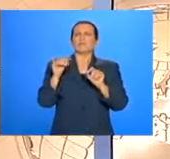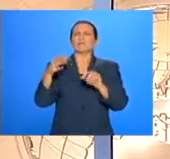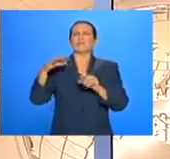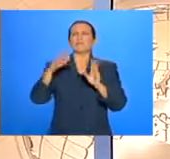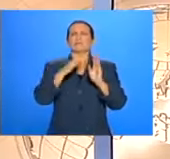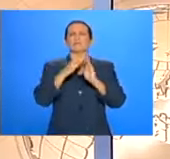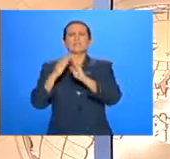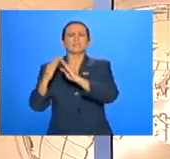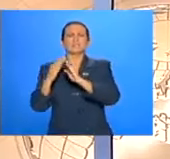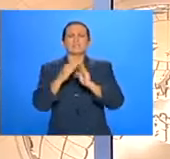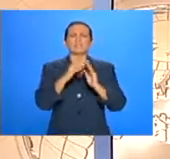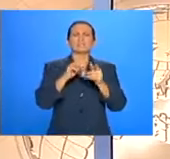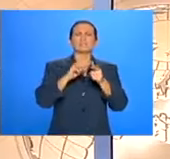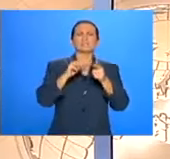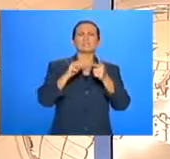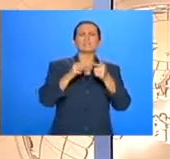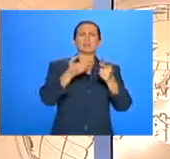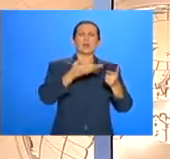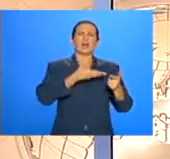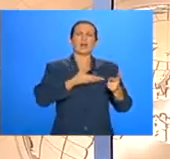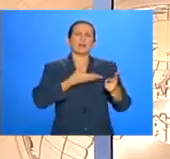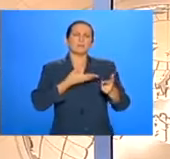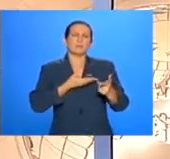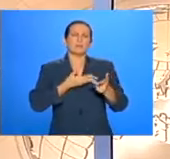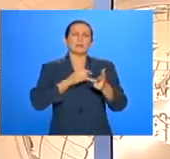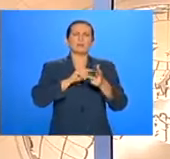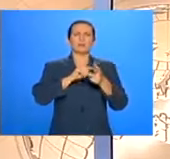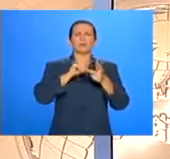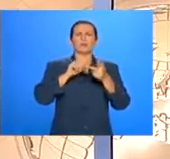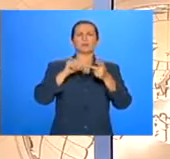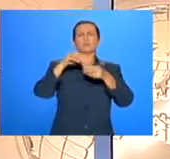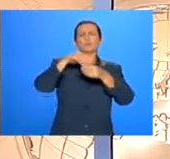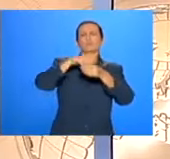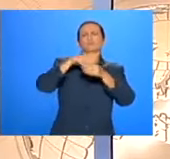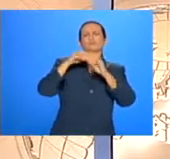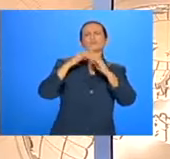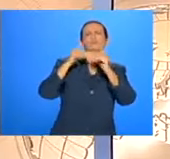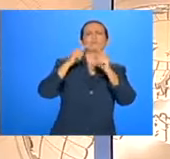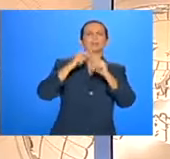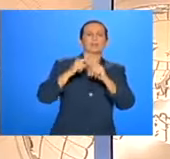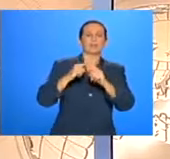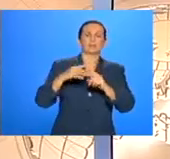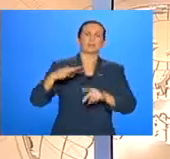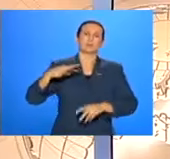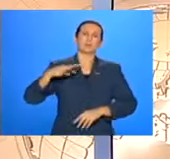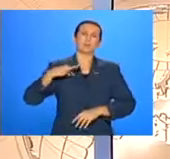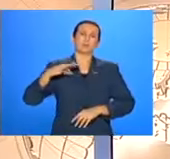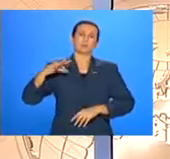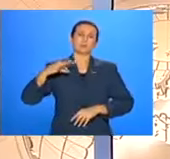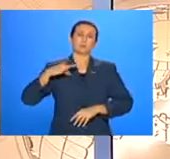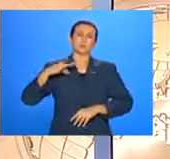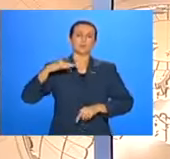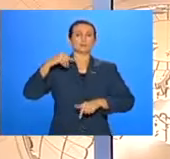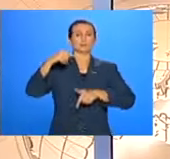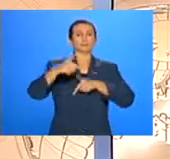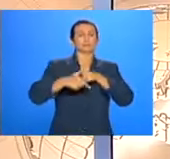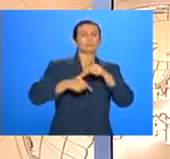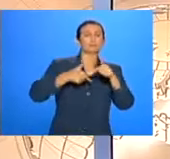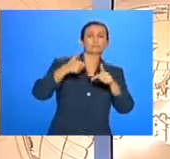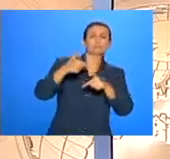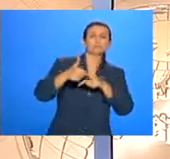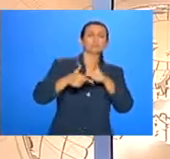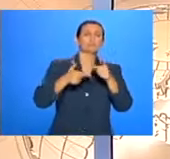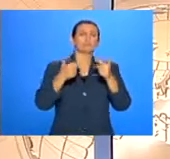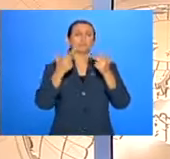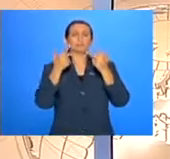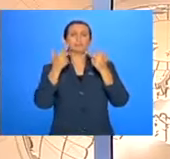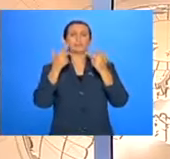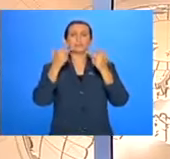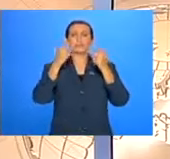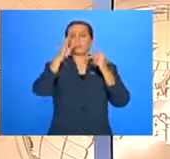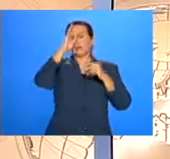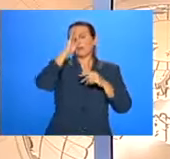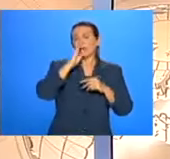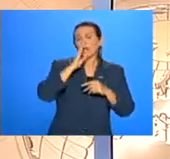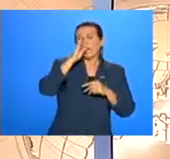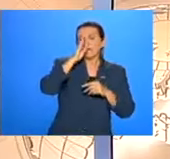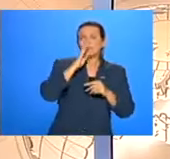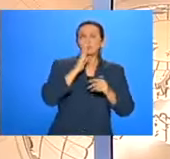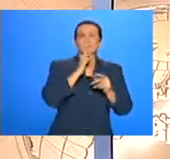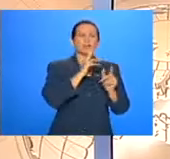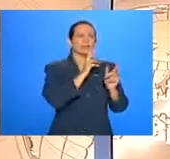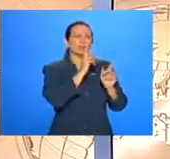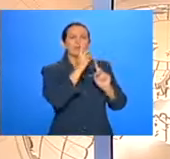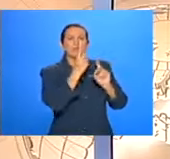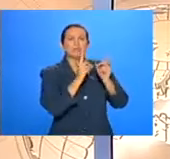e religiosos. Eles estavam como voluntários, utilizando uma comunicação ainda muito restrita.